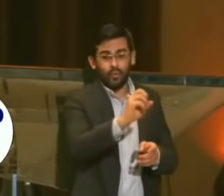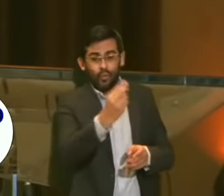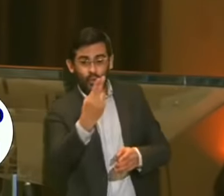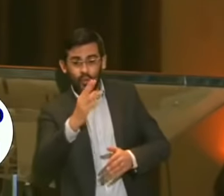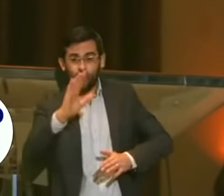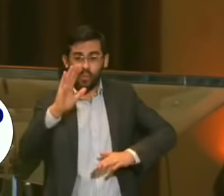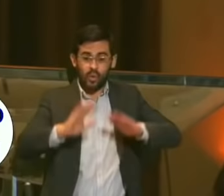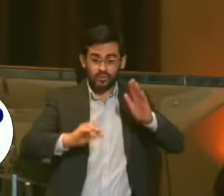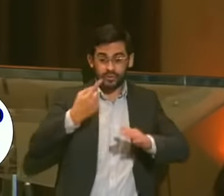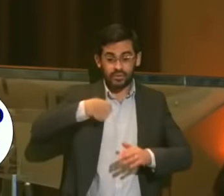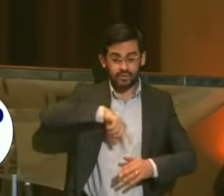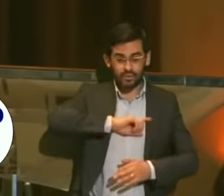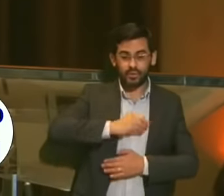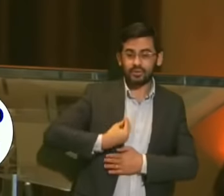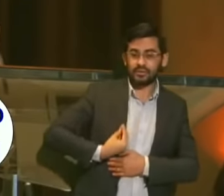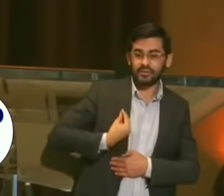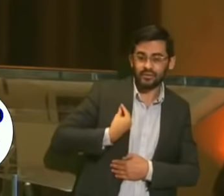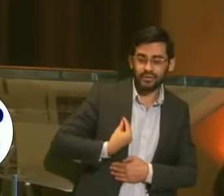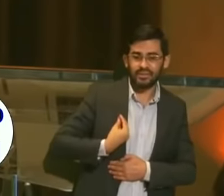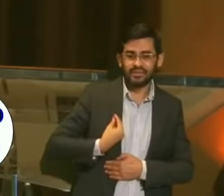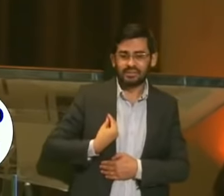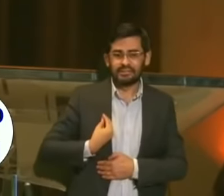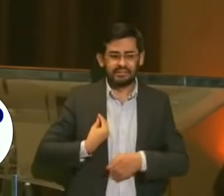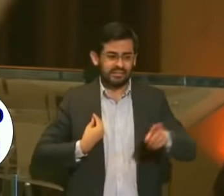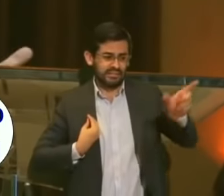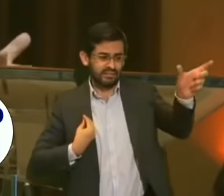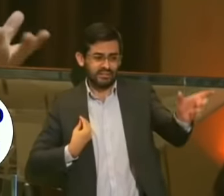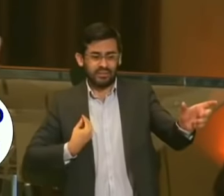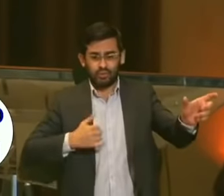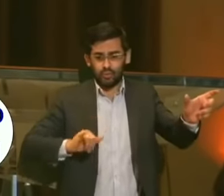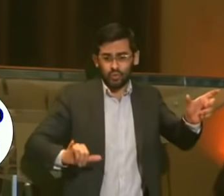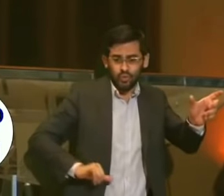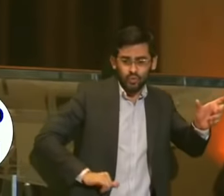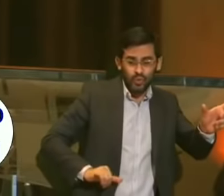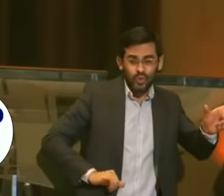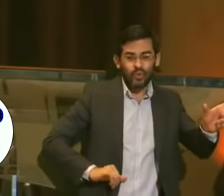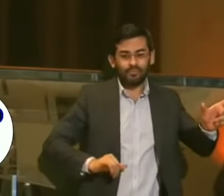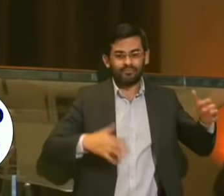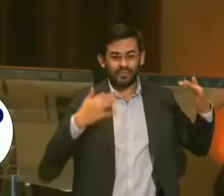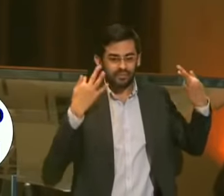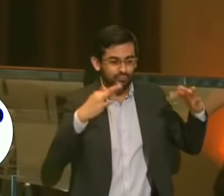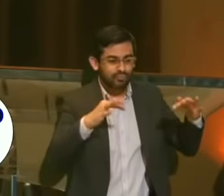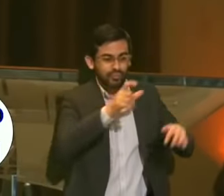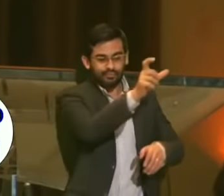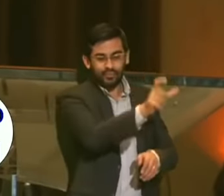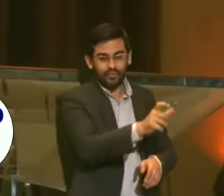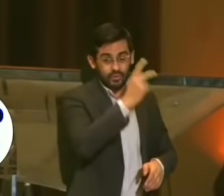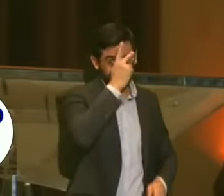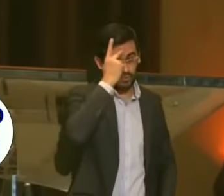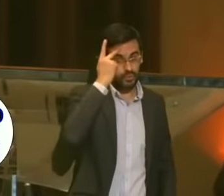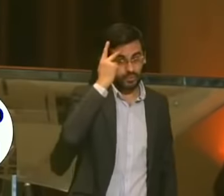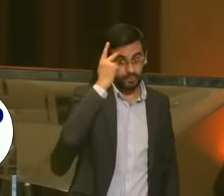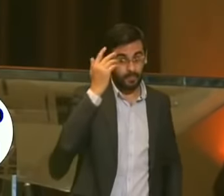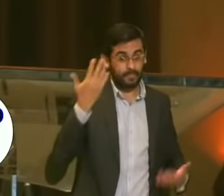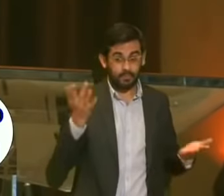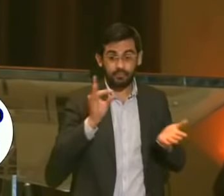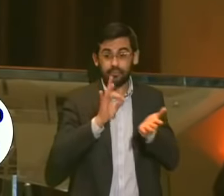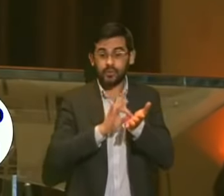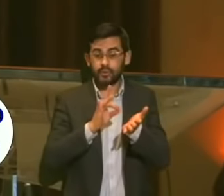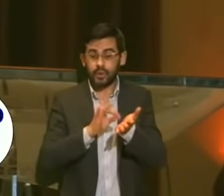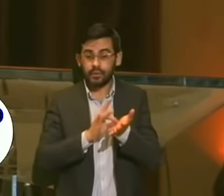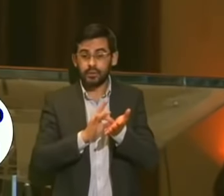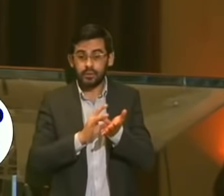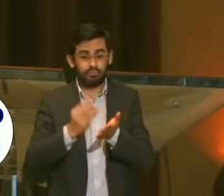a nossa vida gerou dor ou prejuízo na vida de alguém. E esse era um princípio que